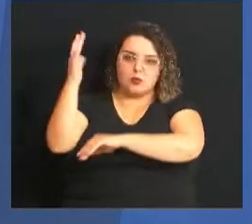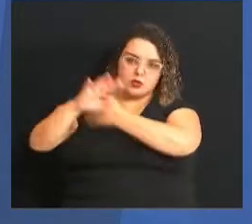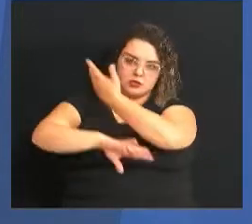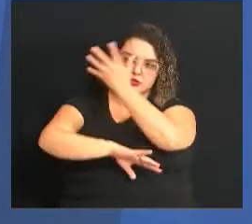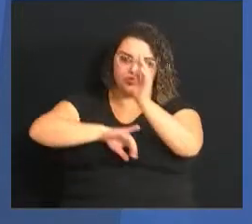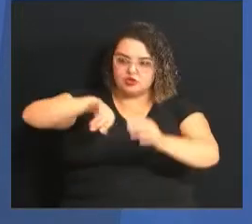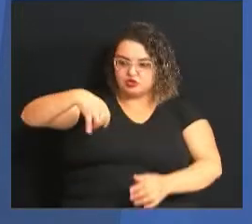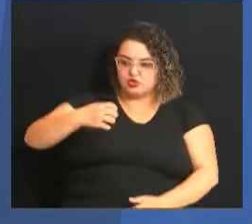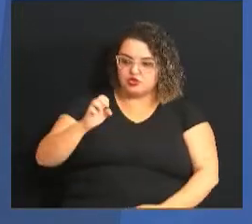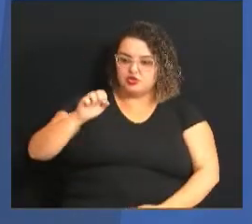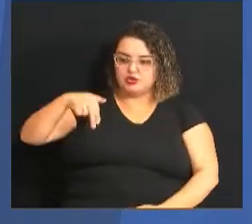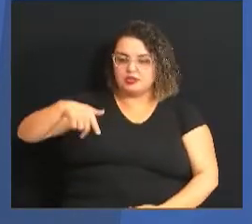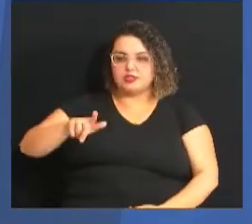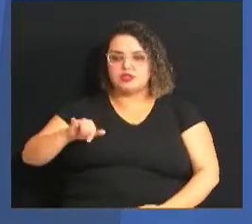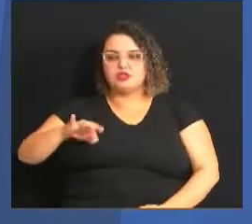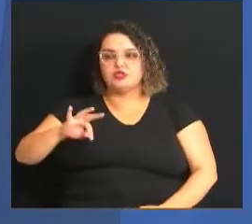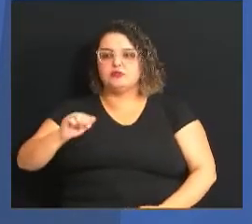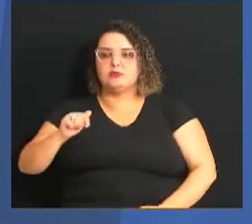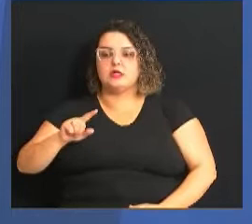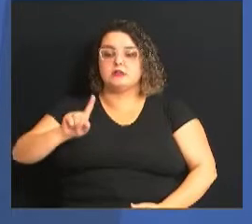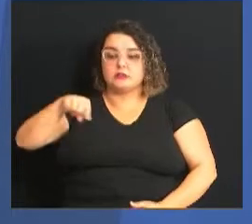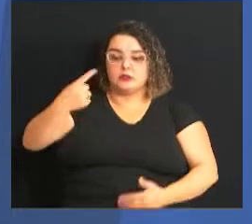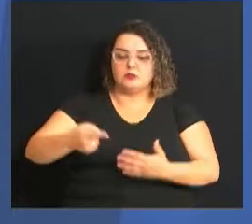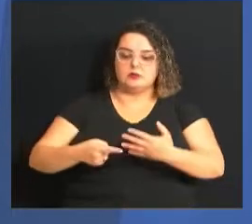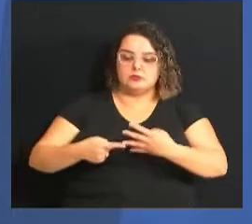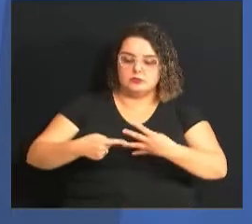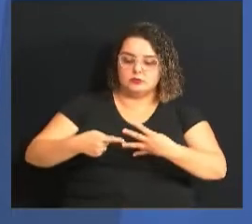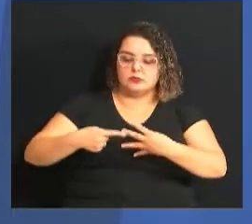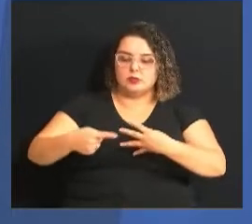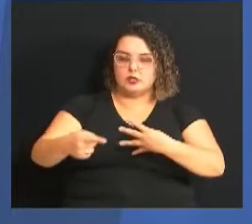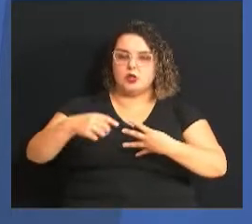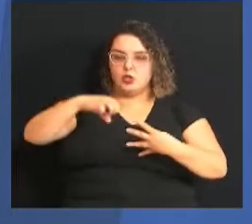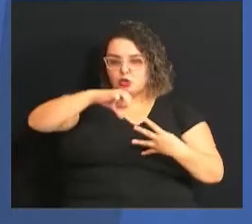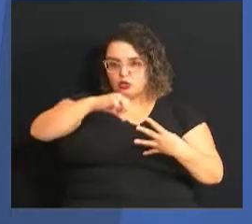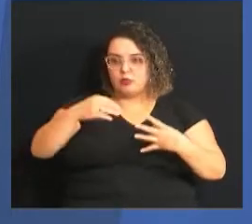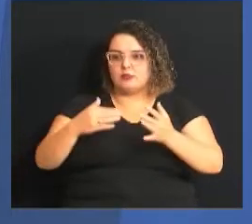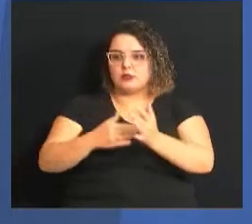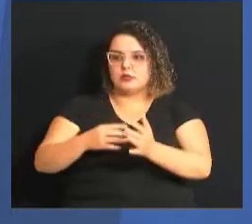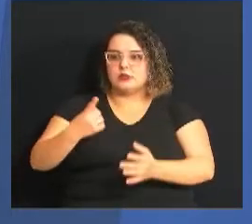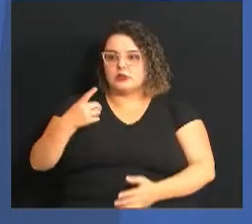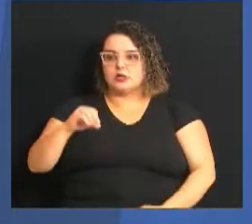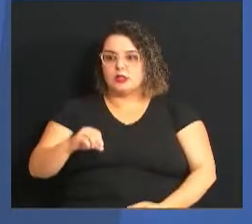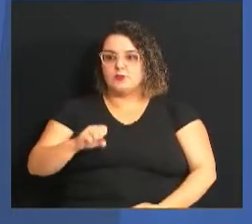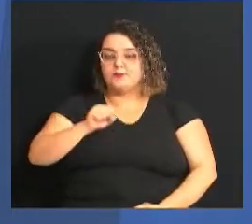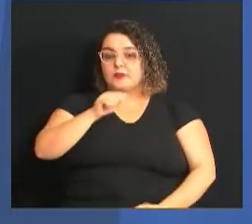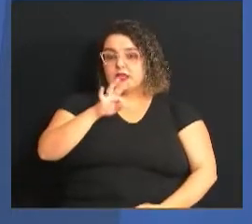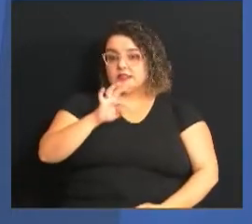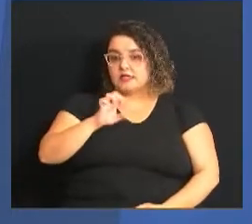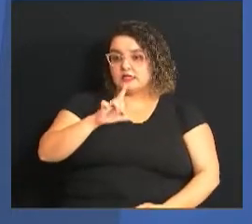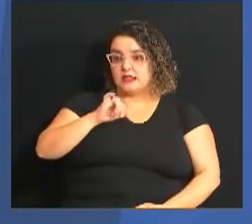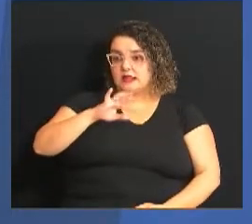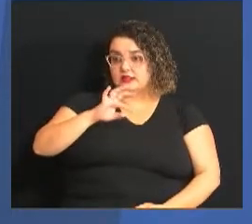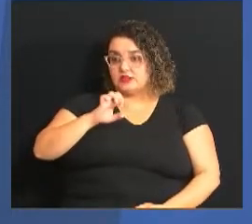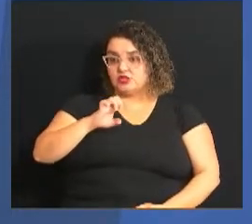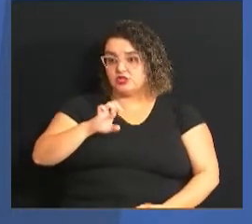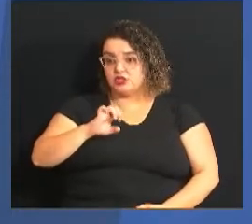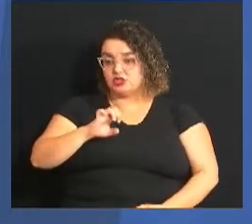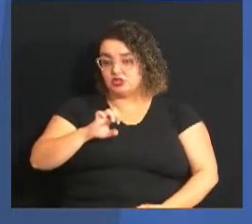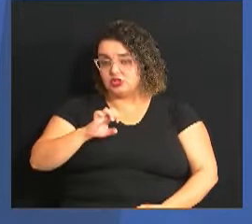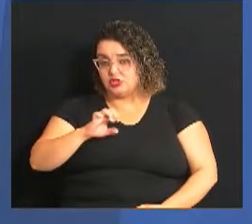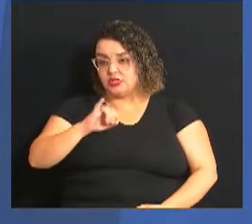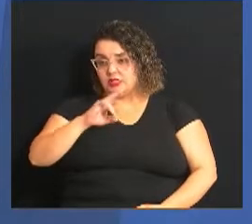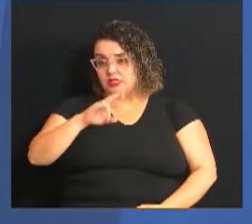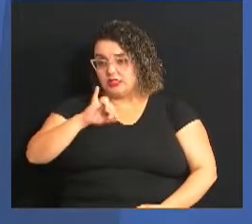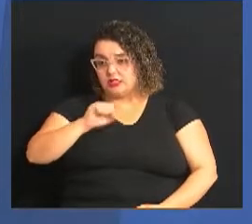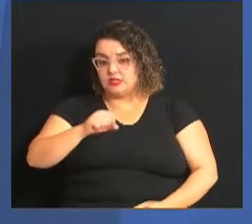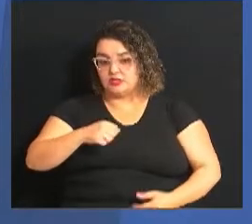na próxima semana, dia 9 e 10, lá no Satélite Íris, em frente a um supermercado, que fica na Avenida John Boy